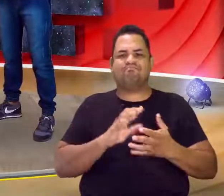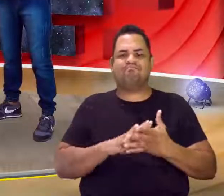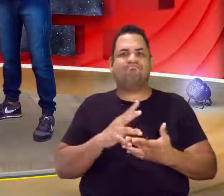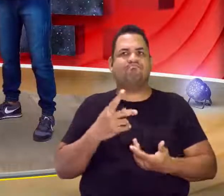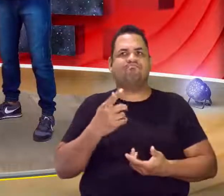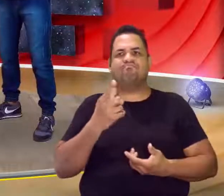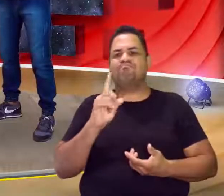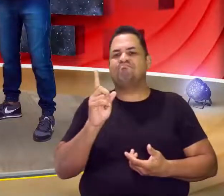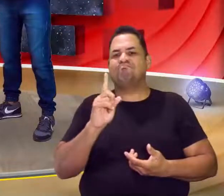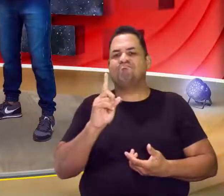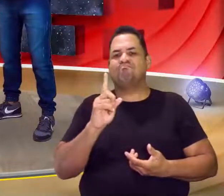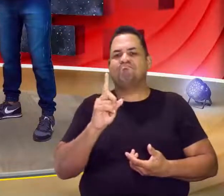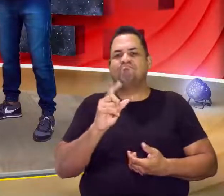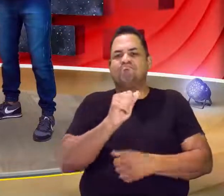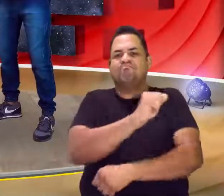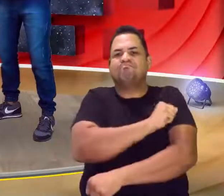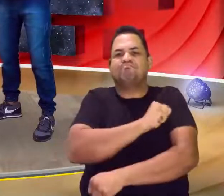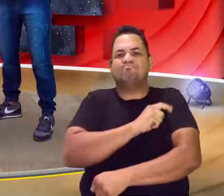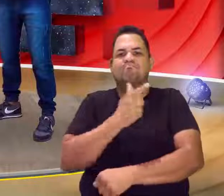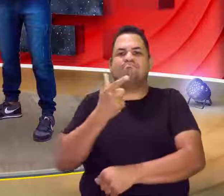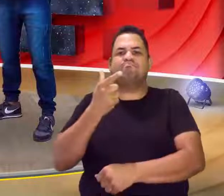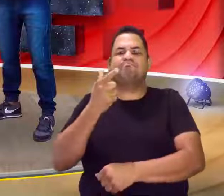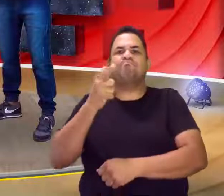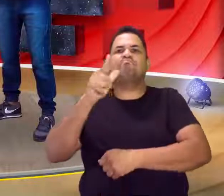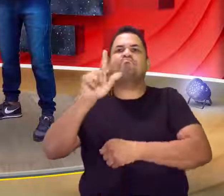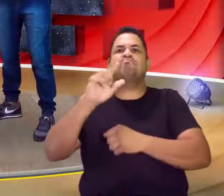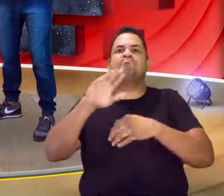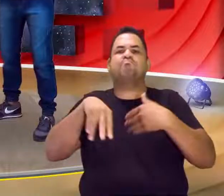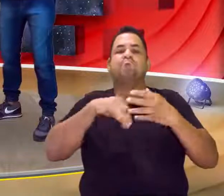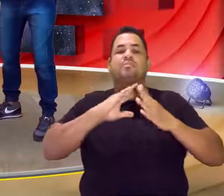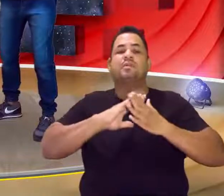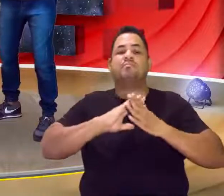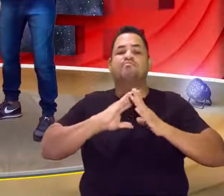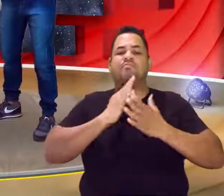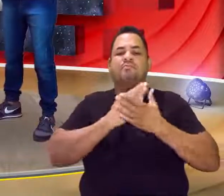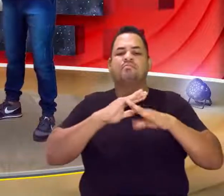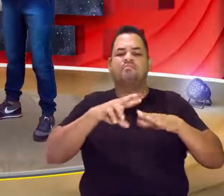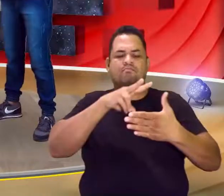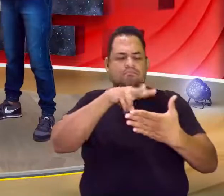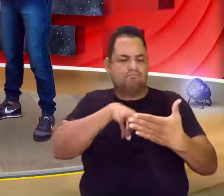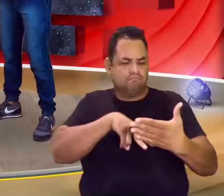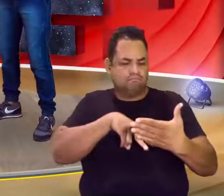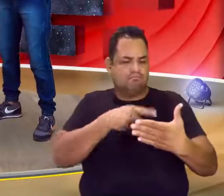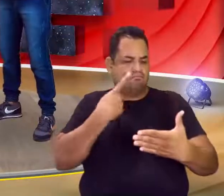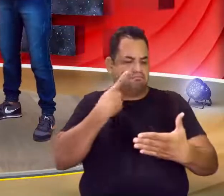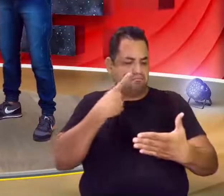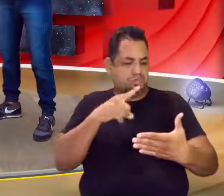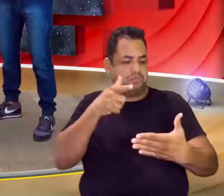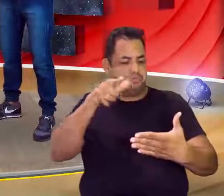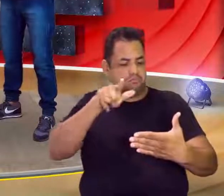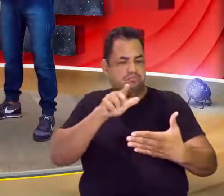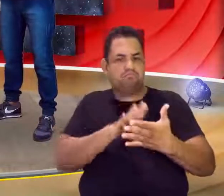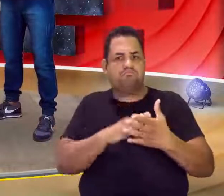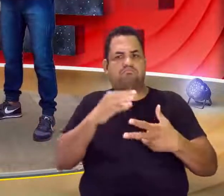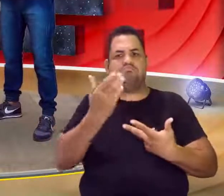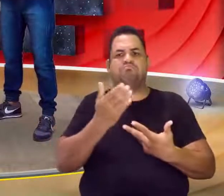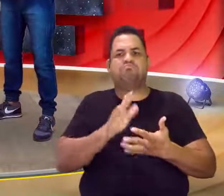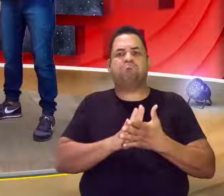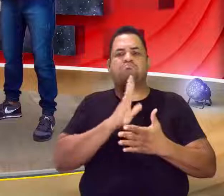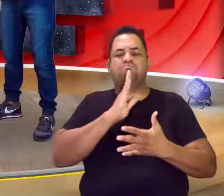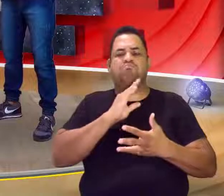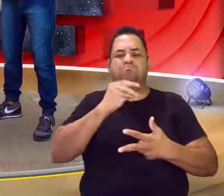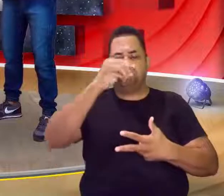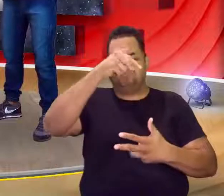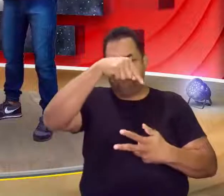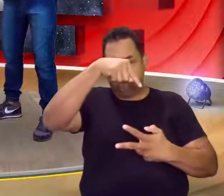vai conseguir, ao terminar de ler a prova, rever e reconhecer as propriedades. Se